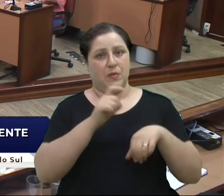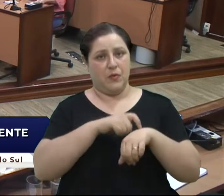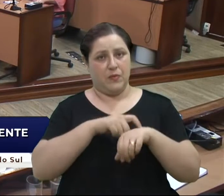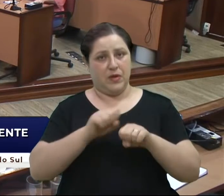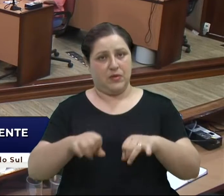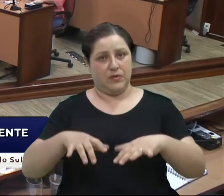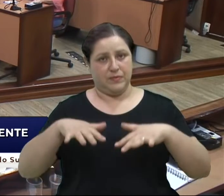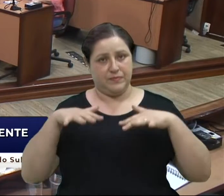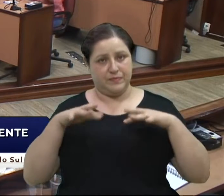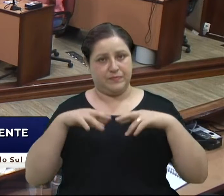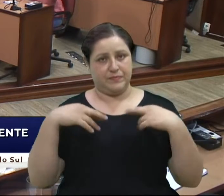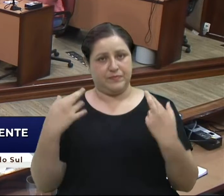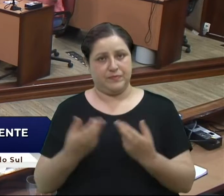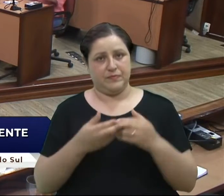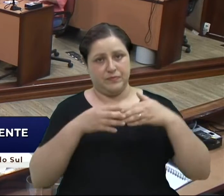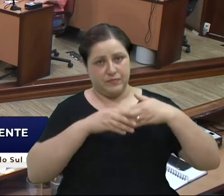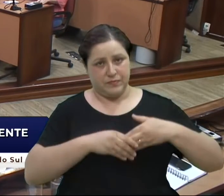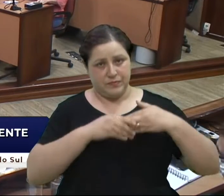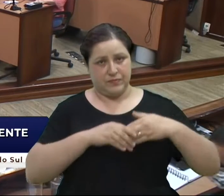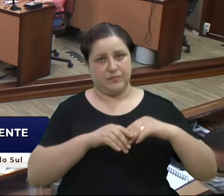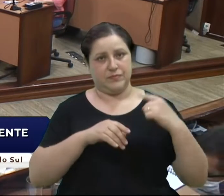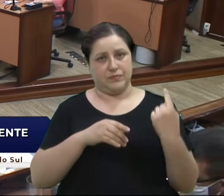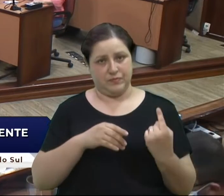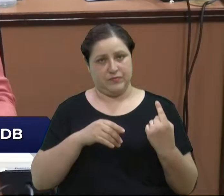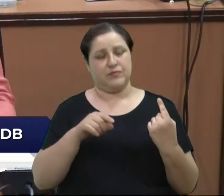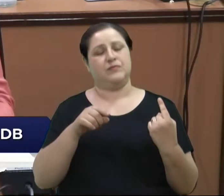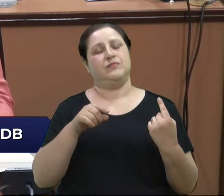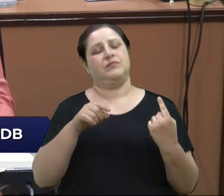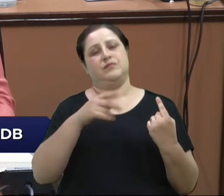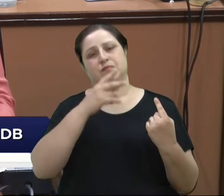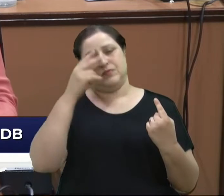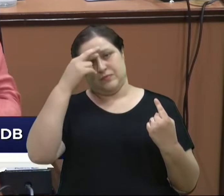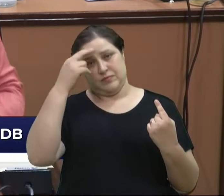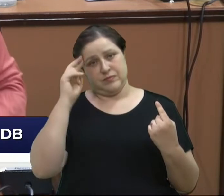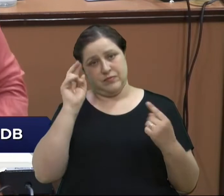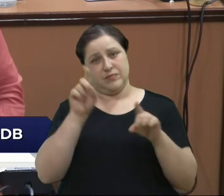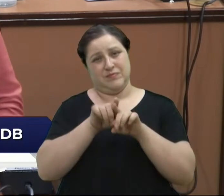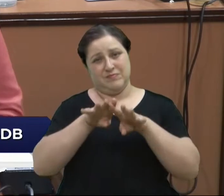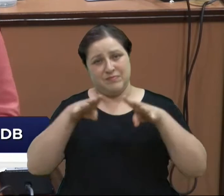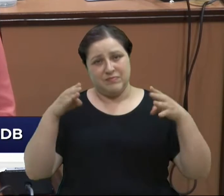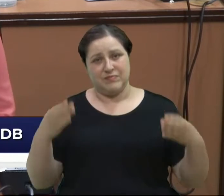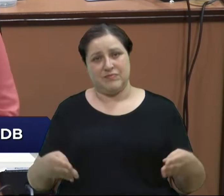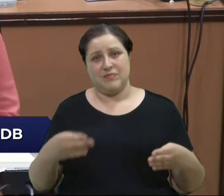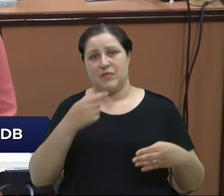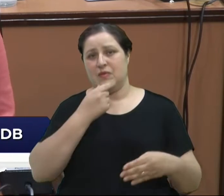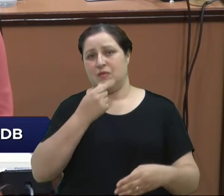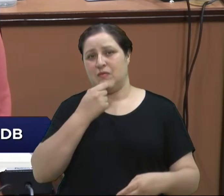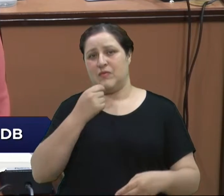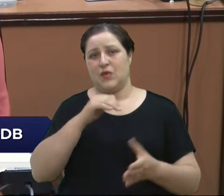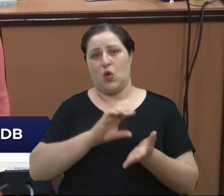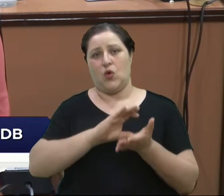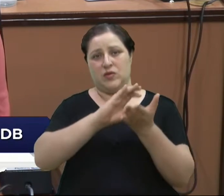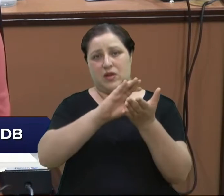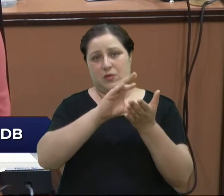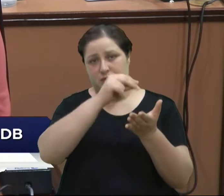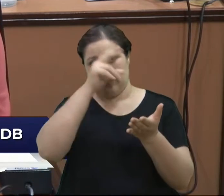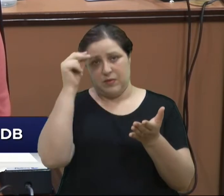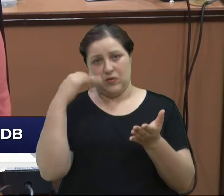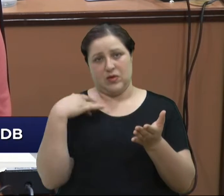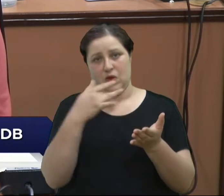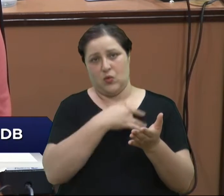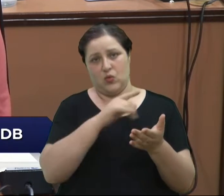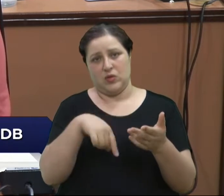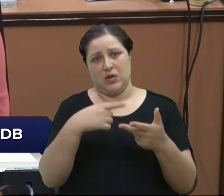pública. Saudando o senhor, eu saudo todos os componentes da mesa, Alexandre, do Conselho Municipal de Saúde, a Margit, representando